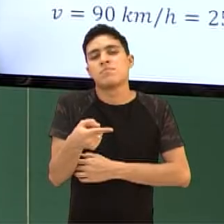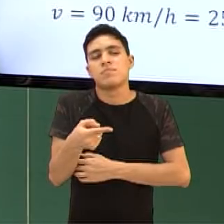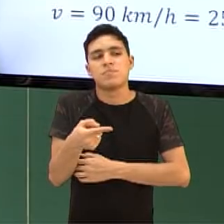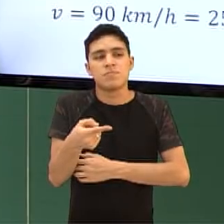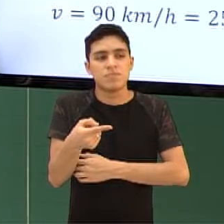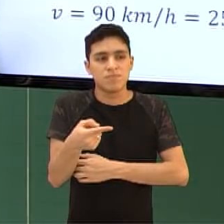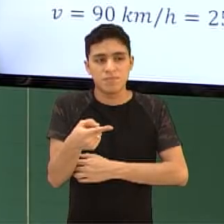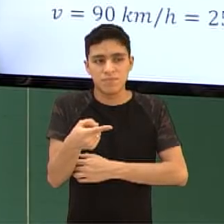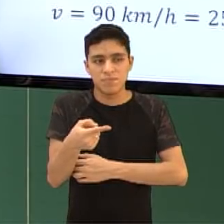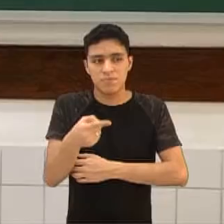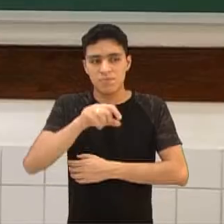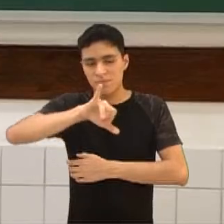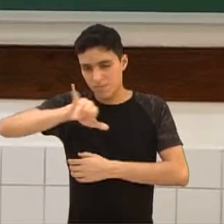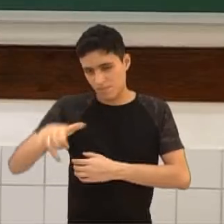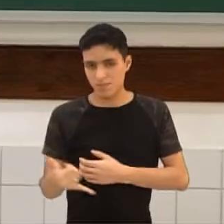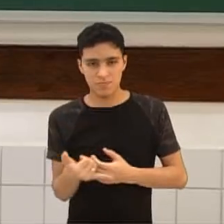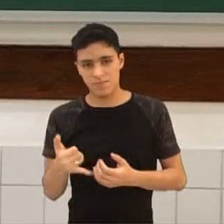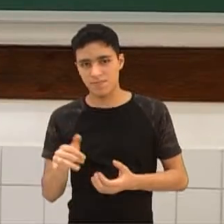joules.